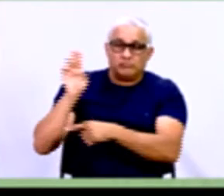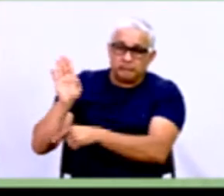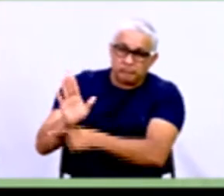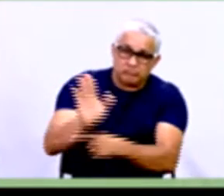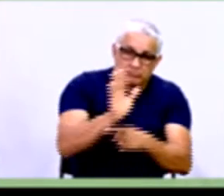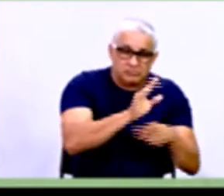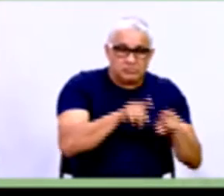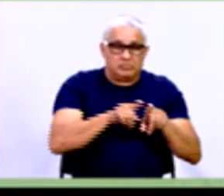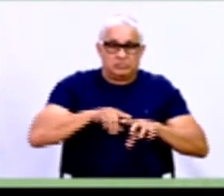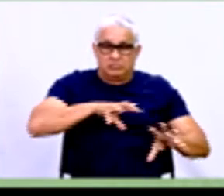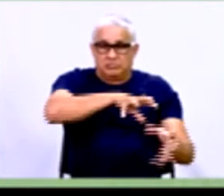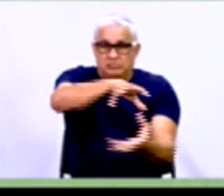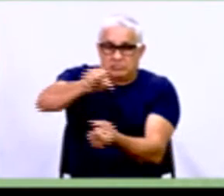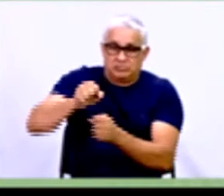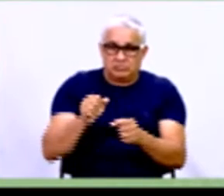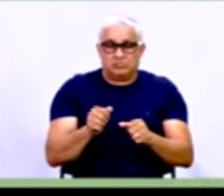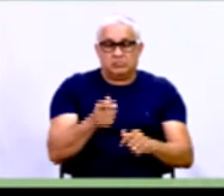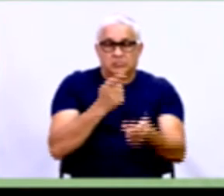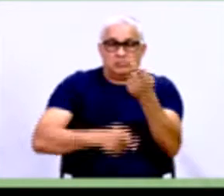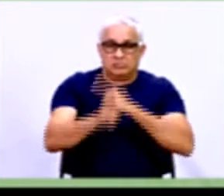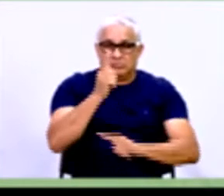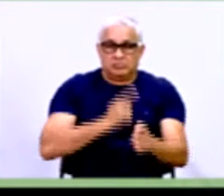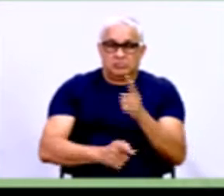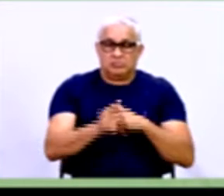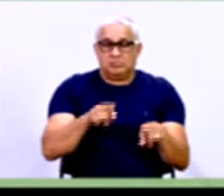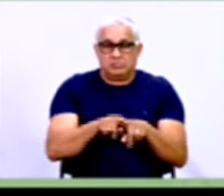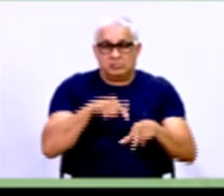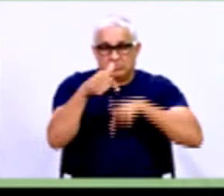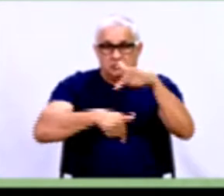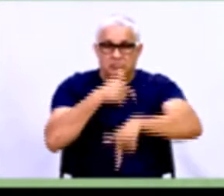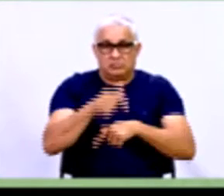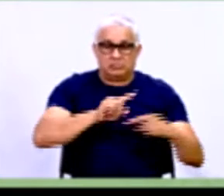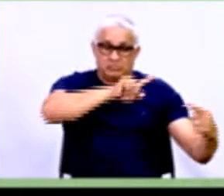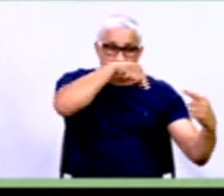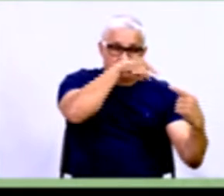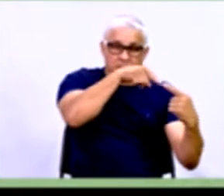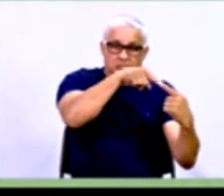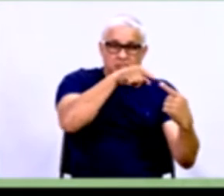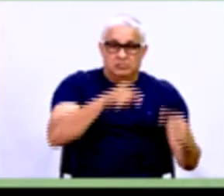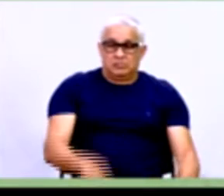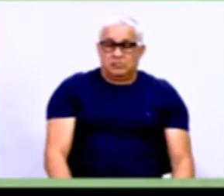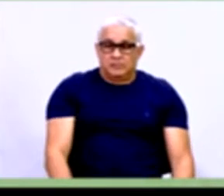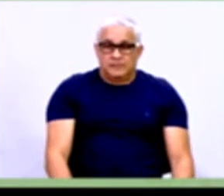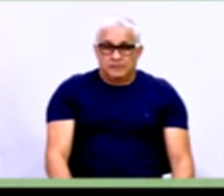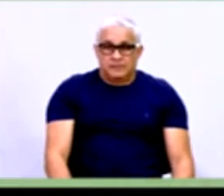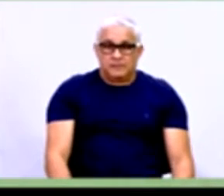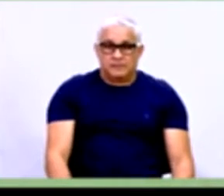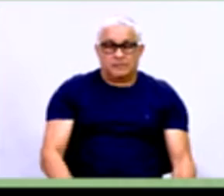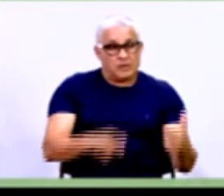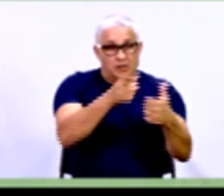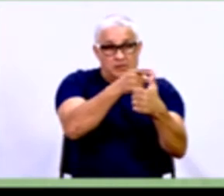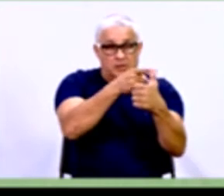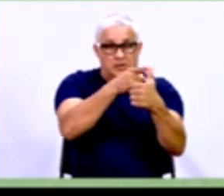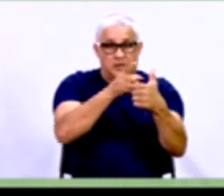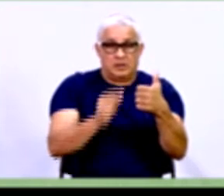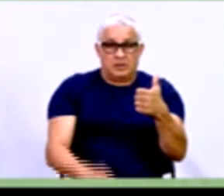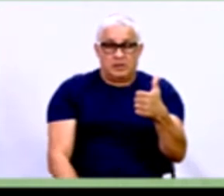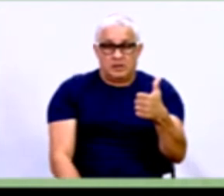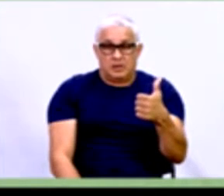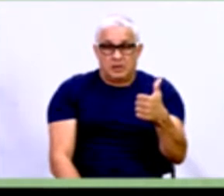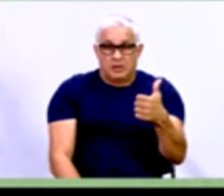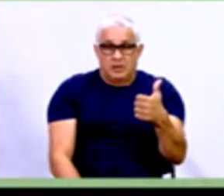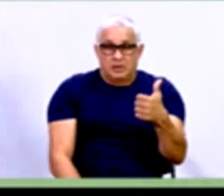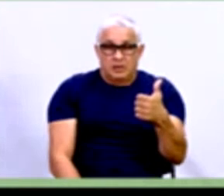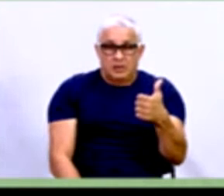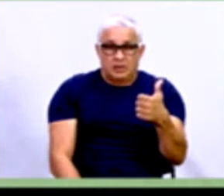ambiental. Essa é a ementa total, nós estaremos trabalhando. E os objetivos da nossa disciplina, o primeiro deles